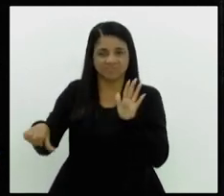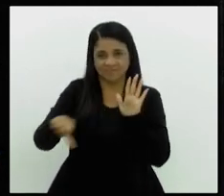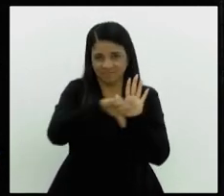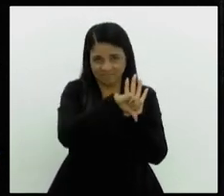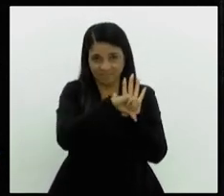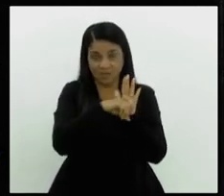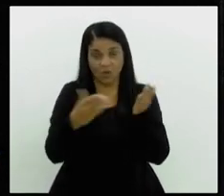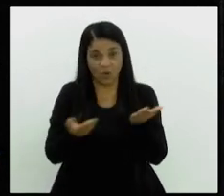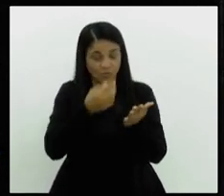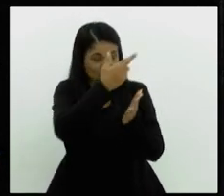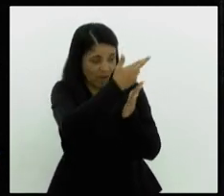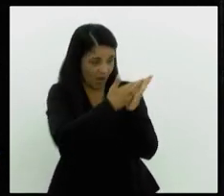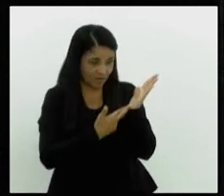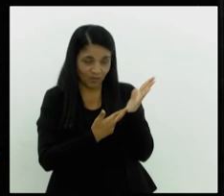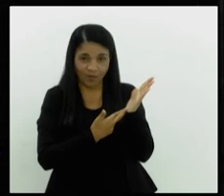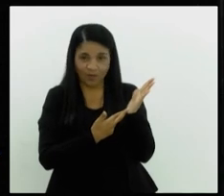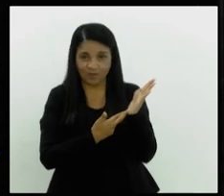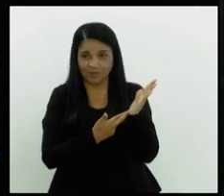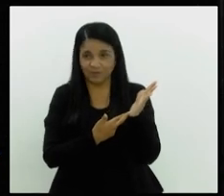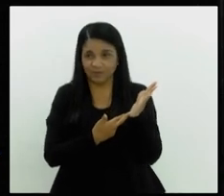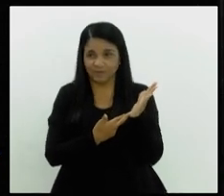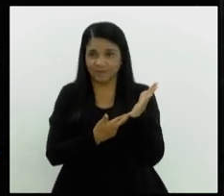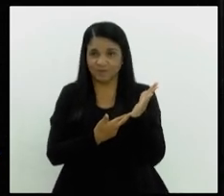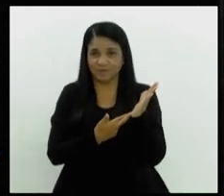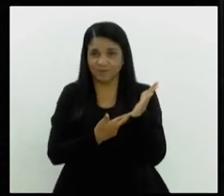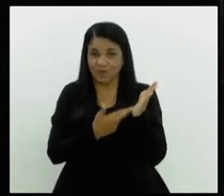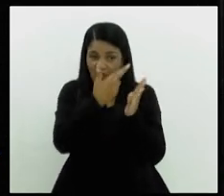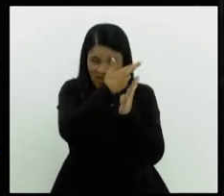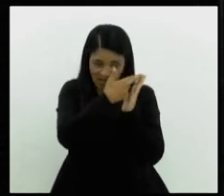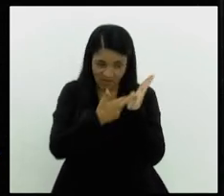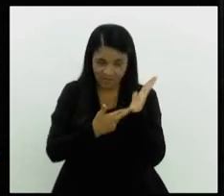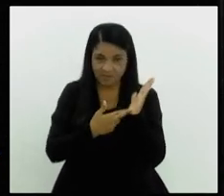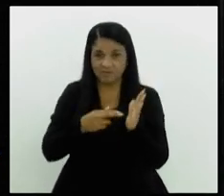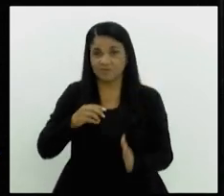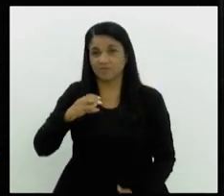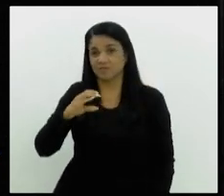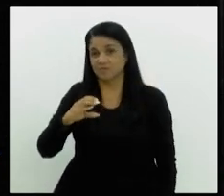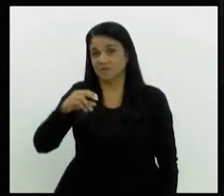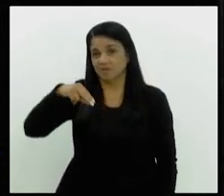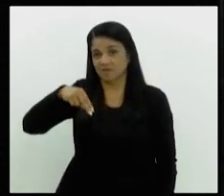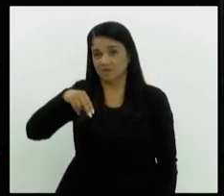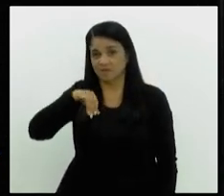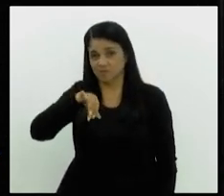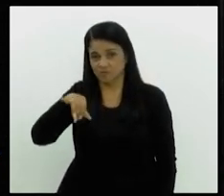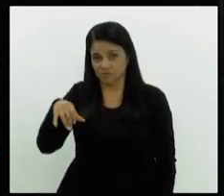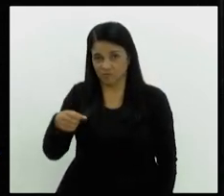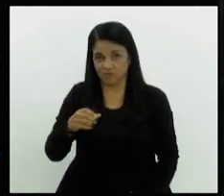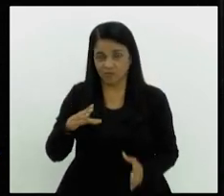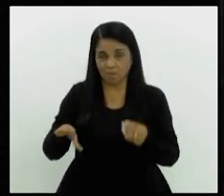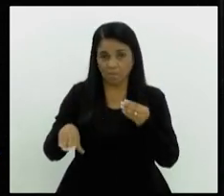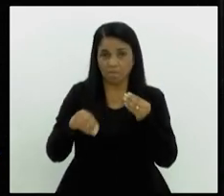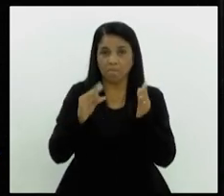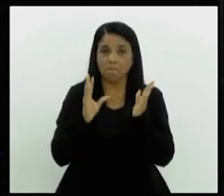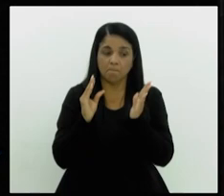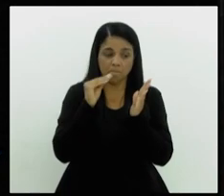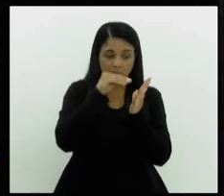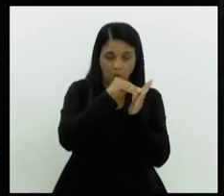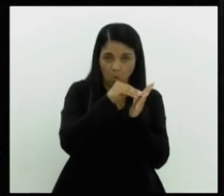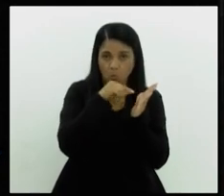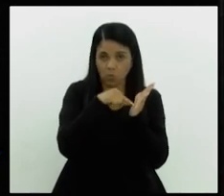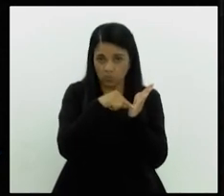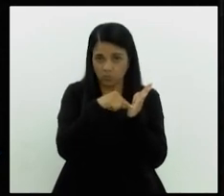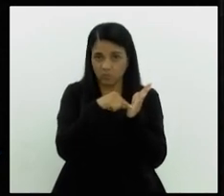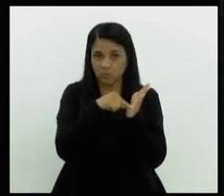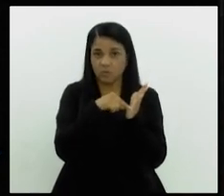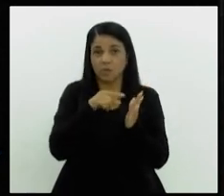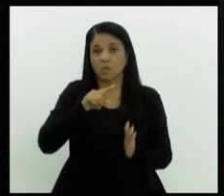relatório, esse relatório do CNJ, consta no relatório que passou